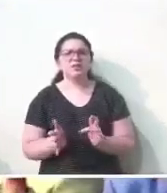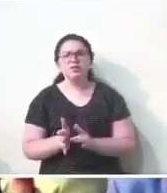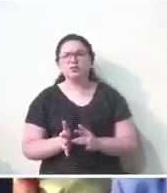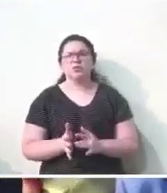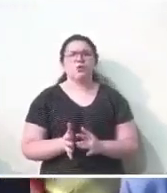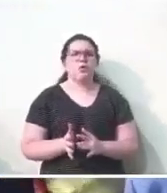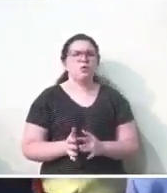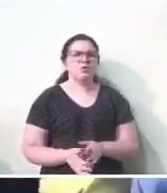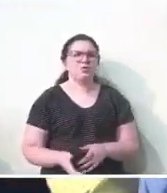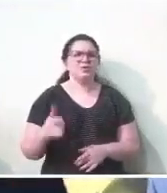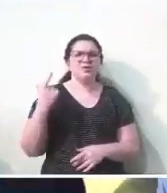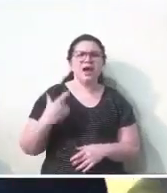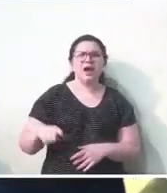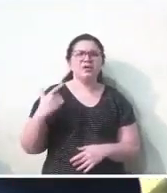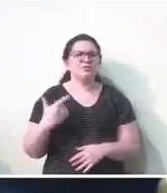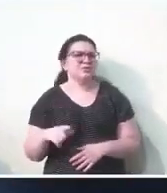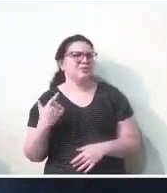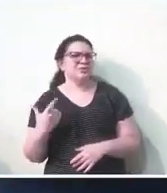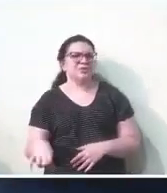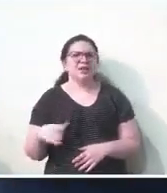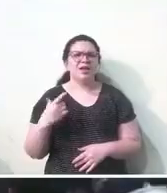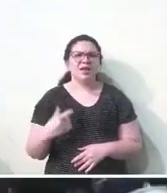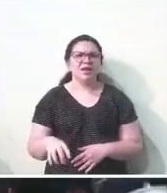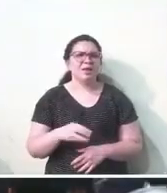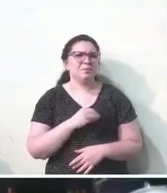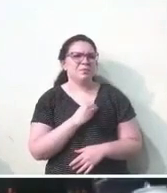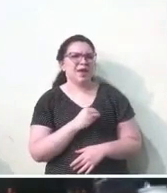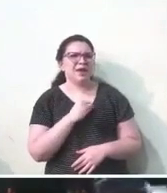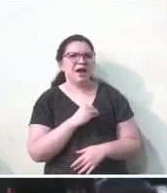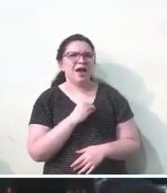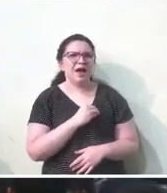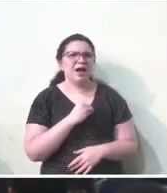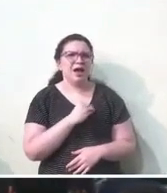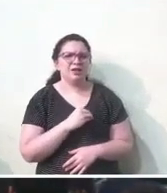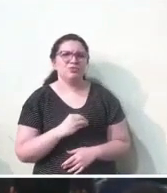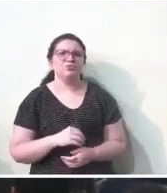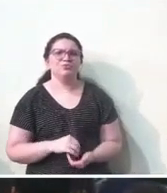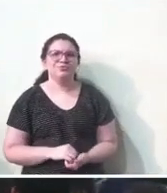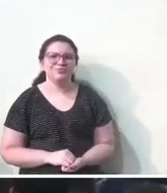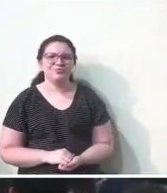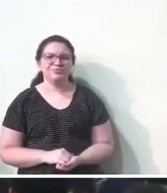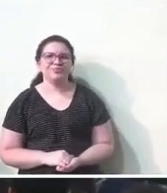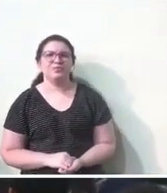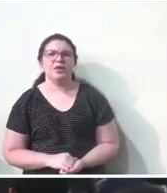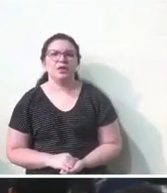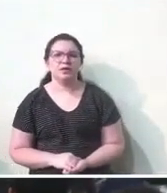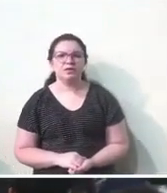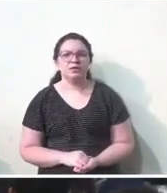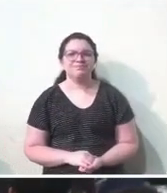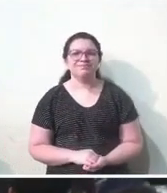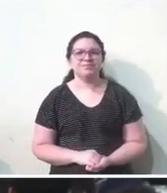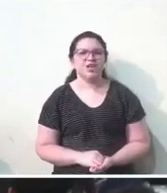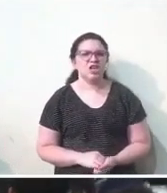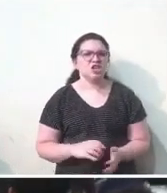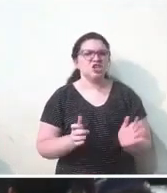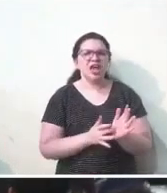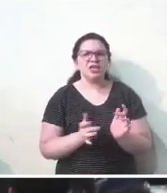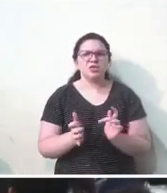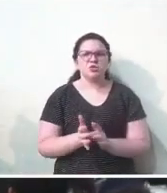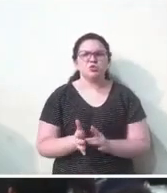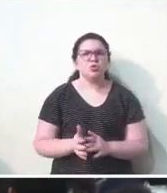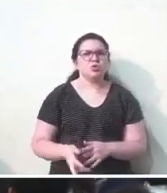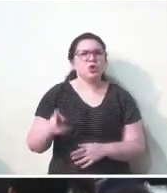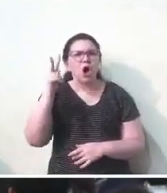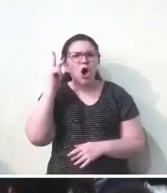Adão, ele prega para eles não ter desculpa no juízo final. Aí ele olha para a morte e diz: me dar a chave, agora é eu que